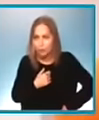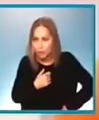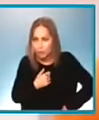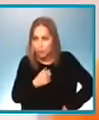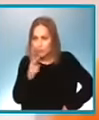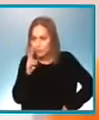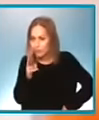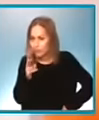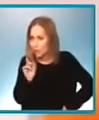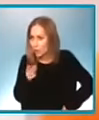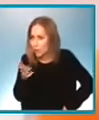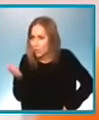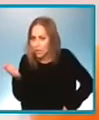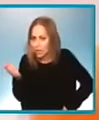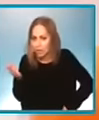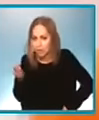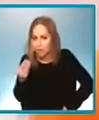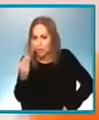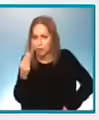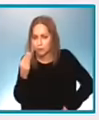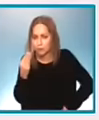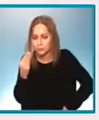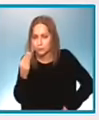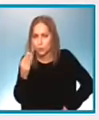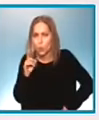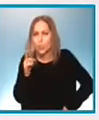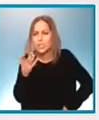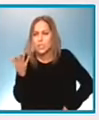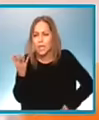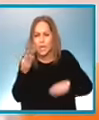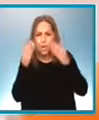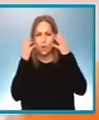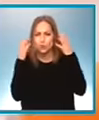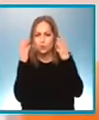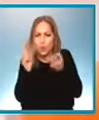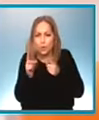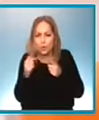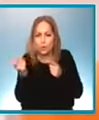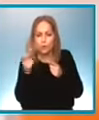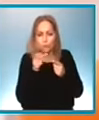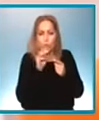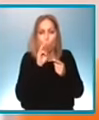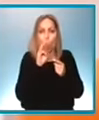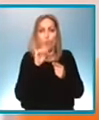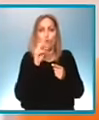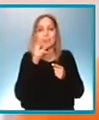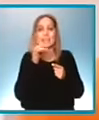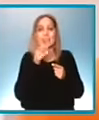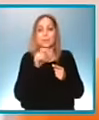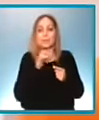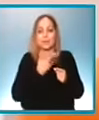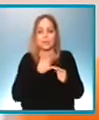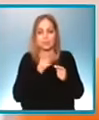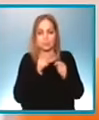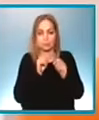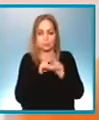isto? Mas o que é isto? Pá, e agora, o que é o fado? O que é o fado? Olha, Wikipédia, para a minha amiga Ana, que viveu